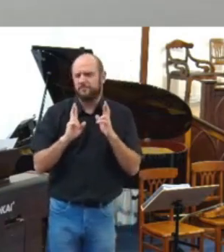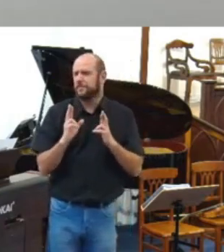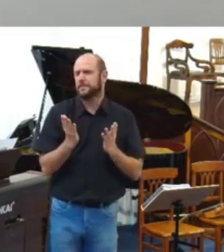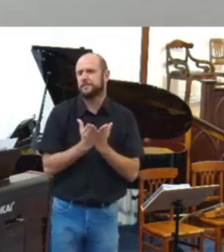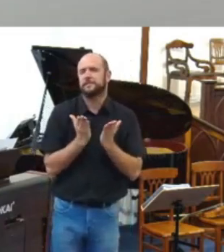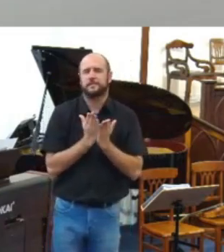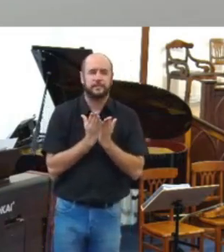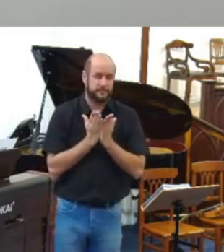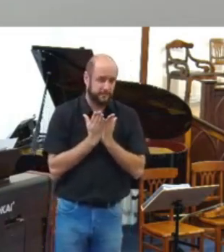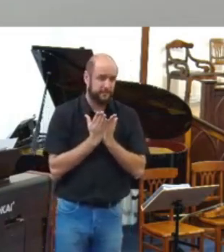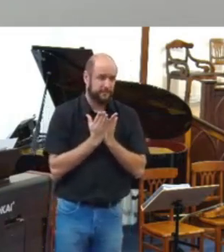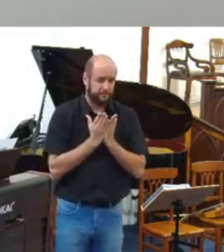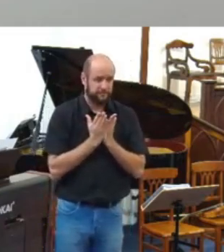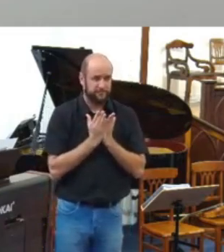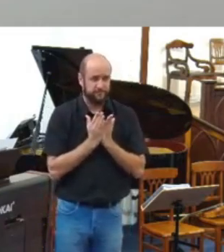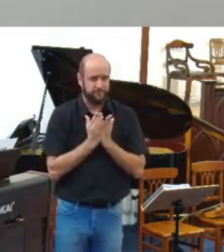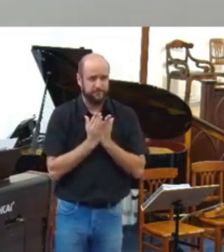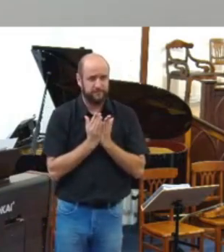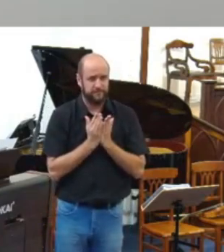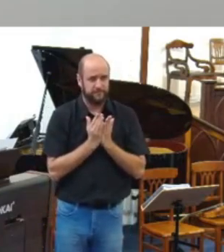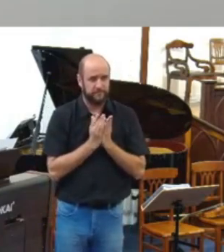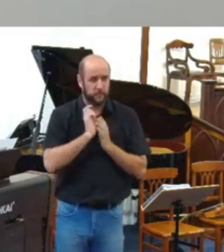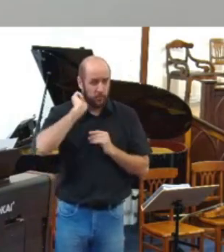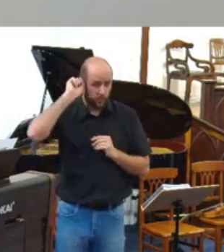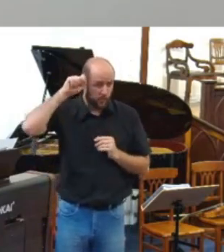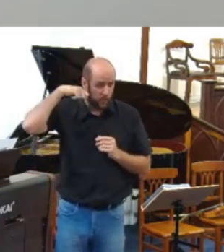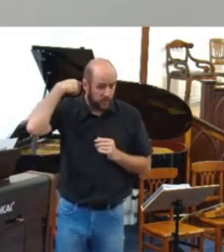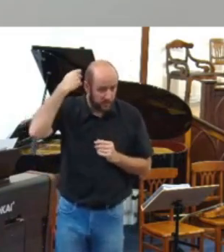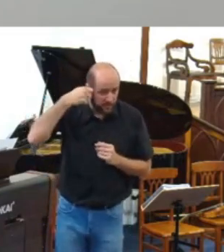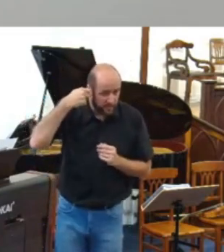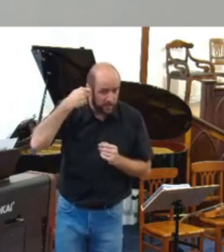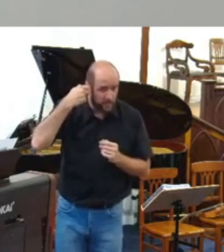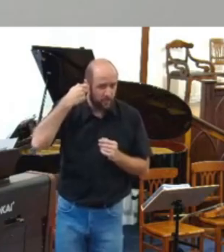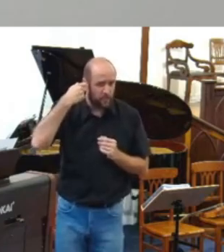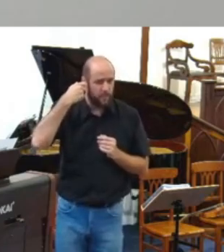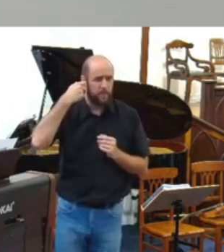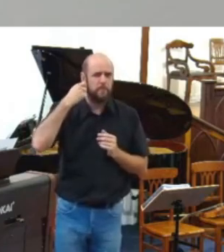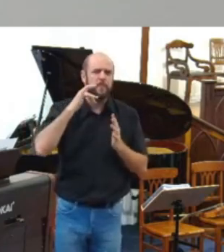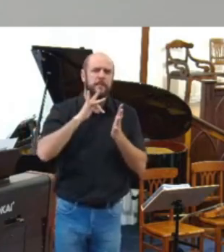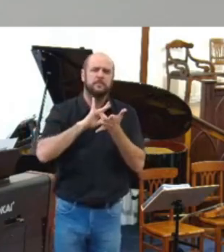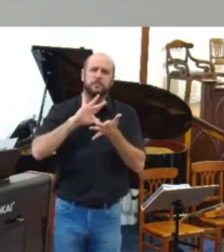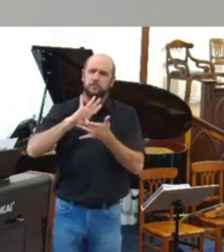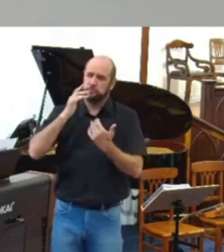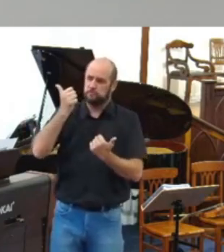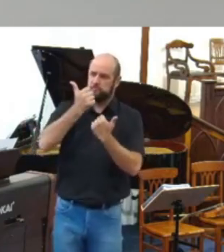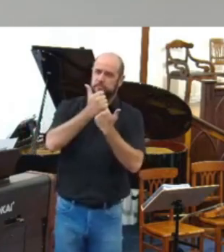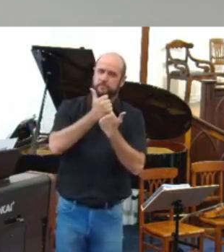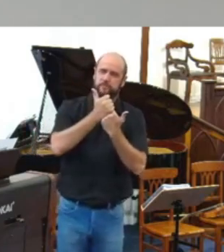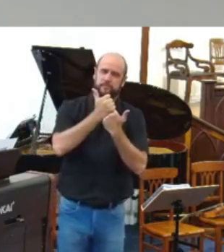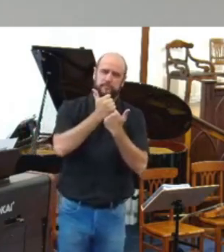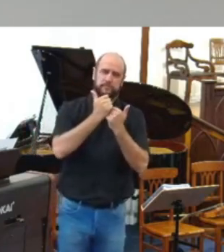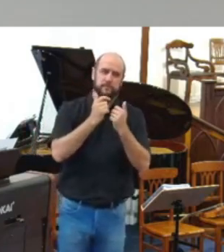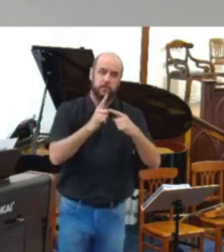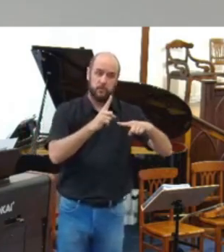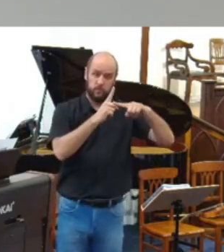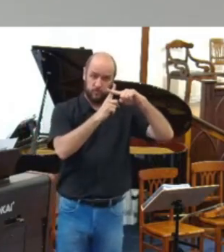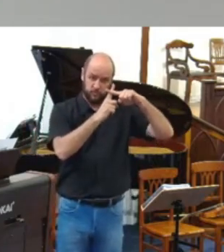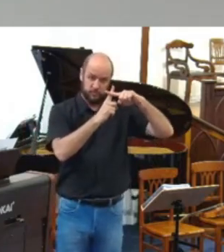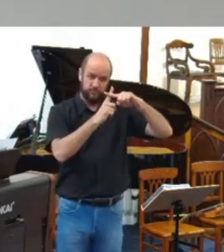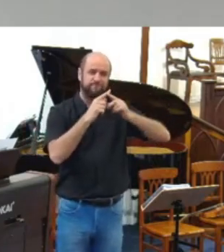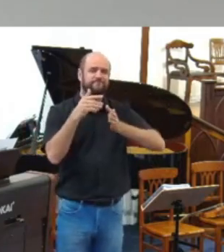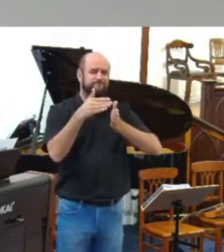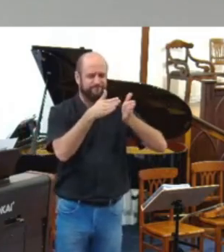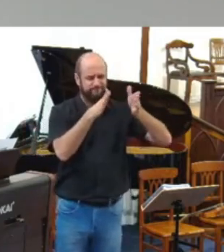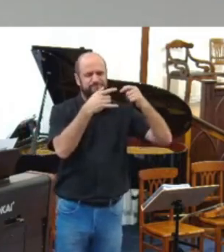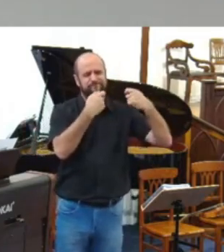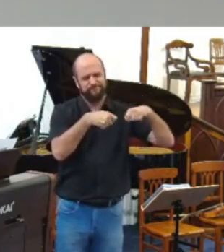cristã, crianças, tá? Aquele cordeiro, um dia Cristo se fez o cordeiro pascal. Aquela cruz foi um caminho